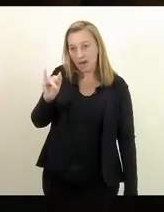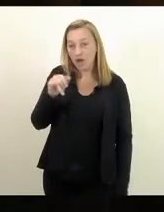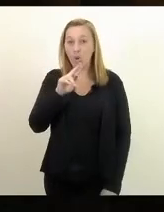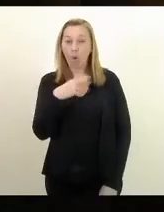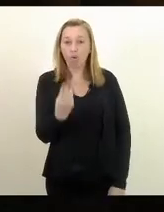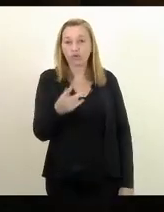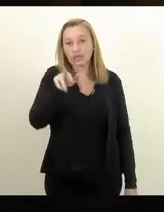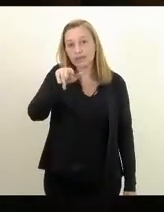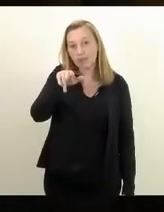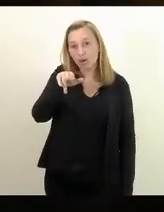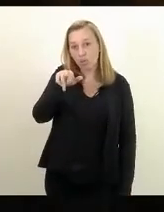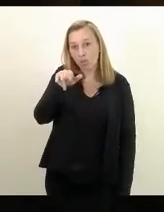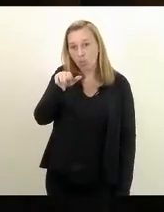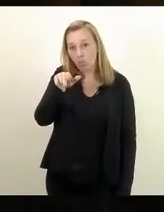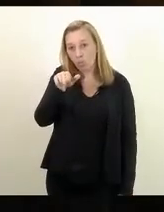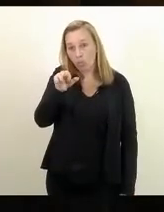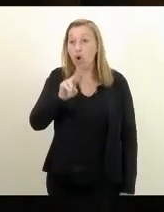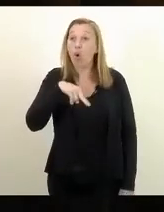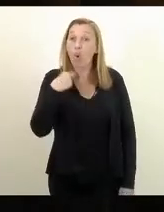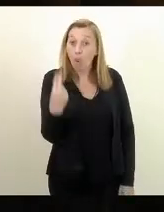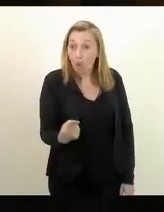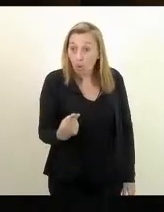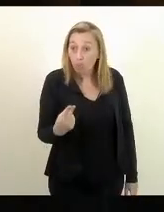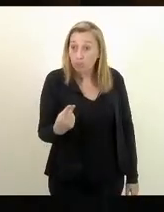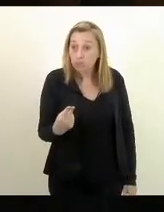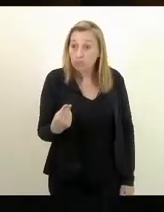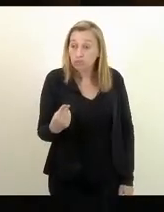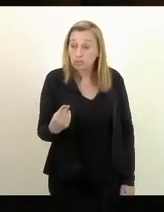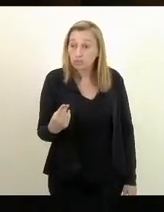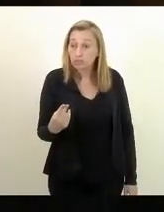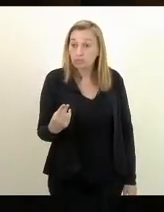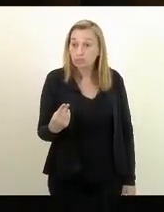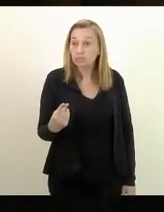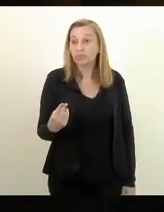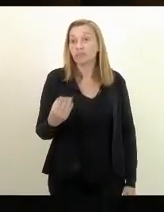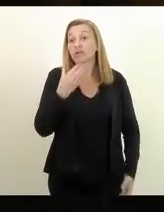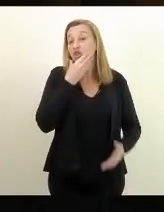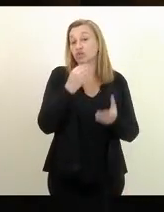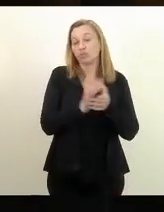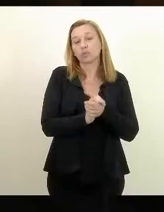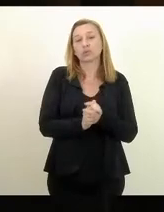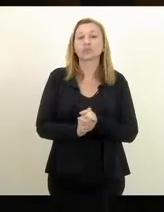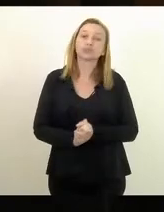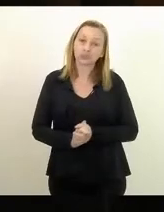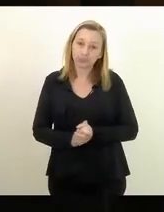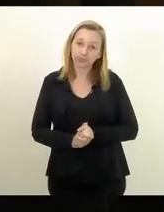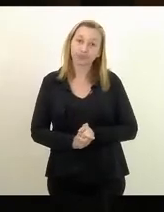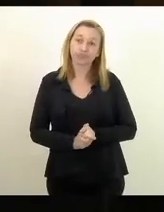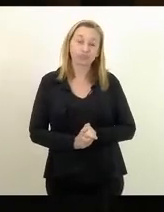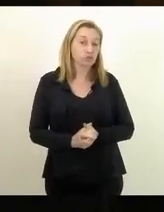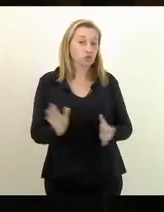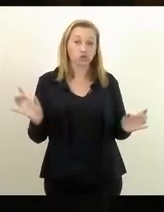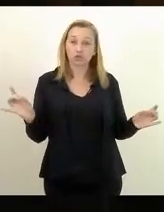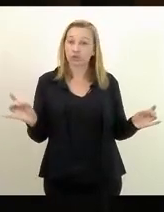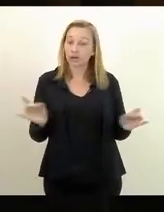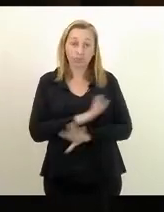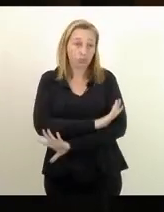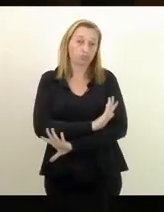irmão ou do marido. Ponto final.